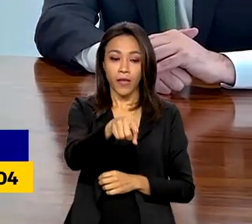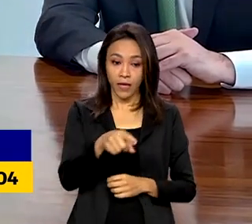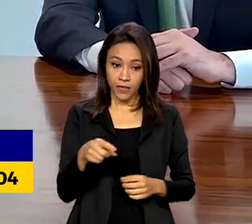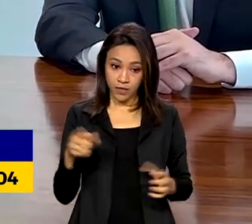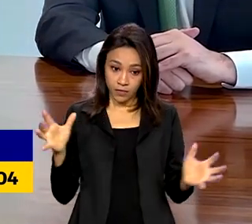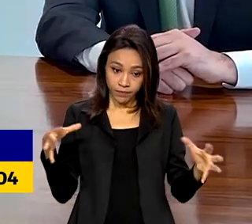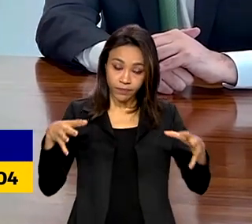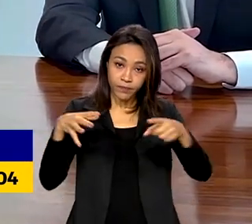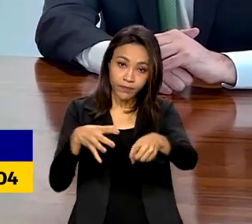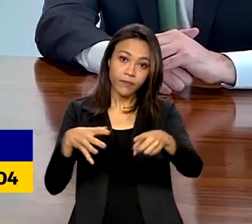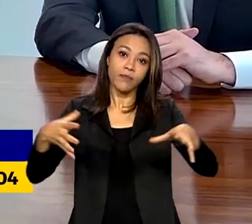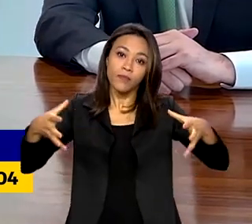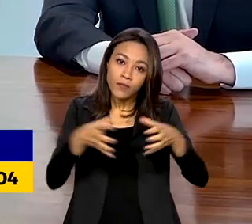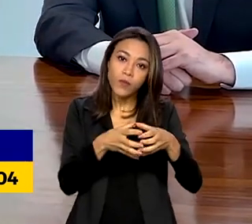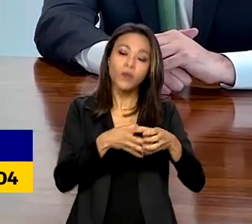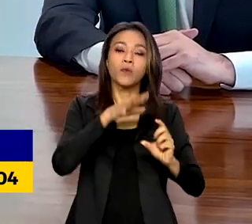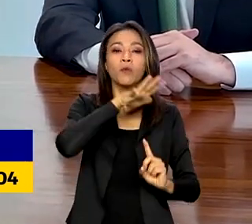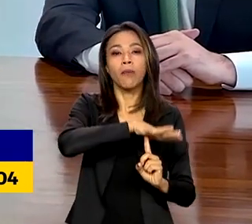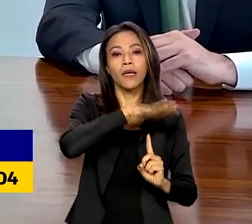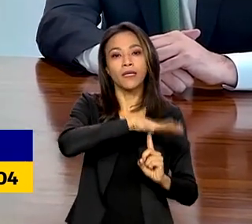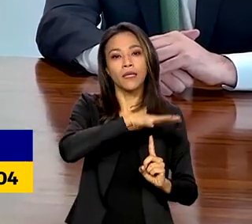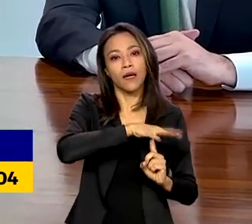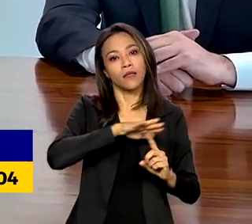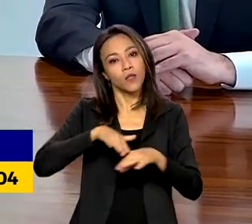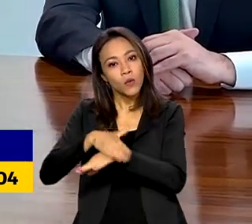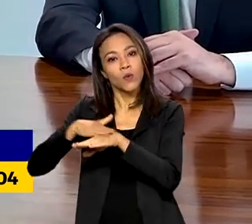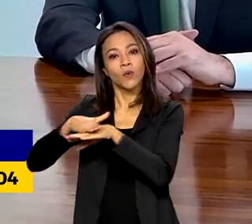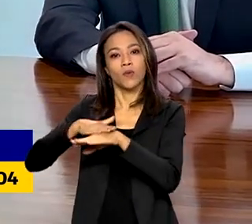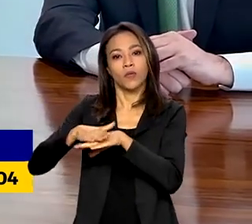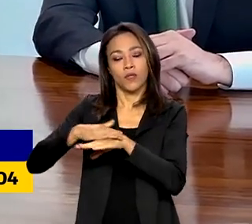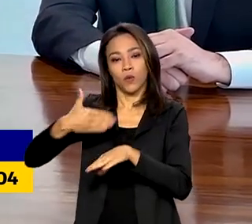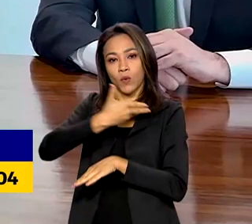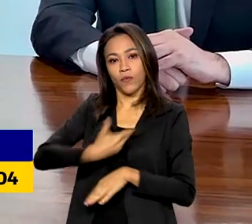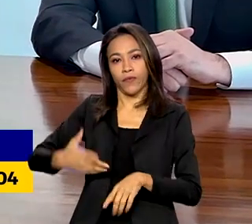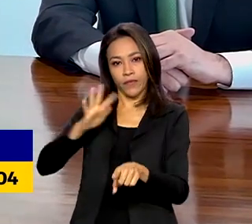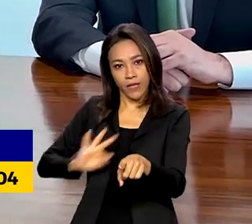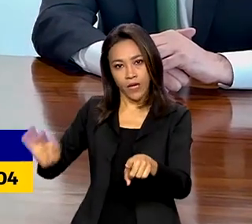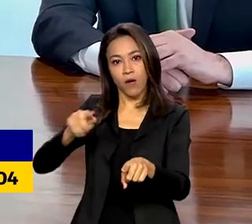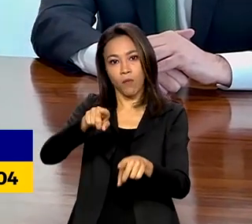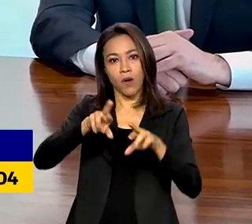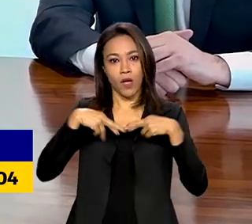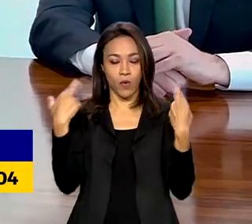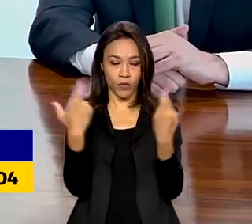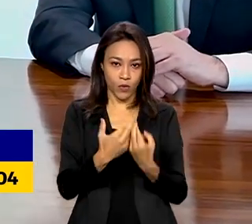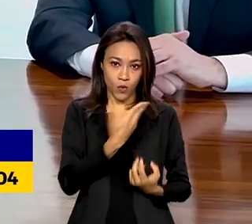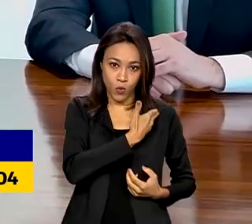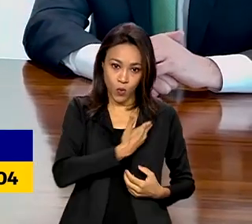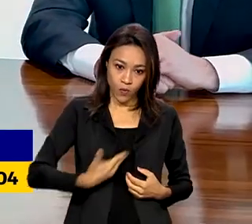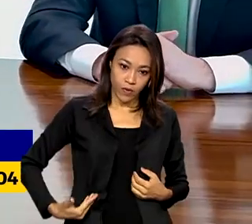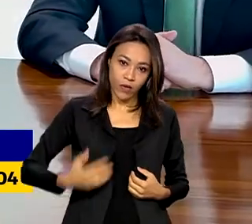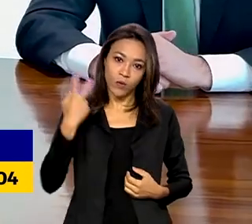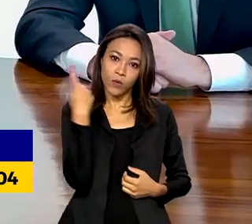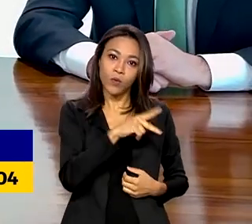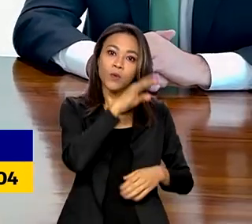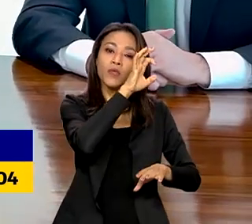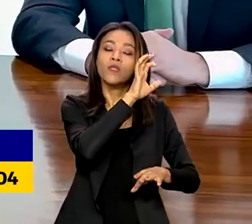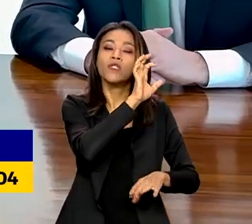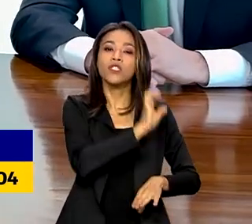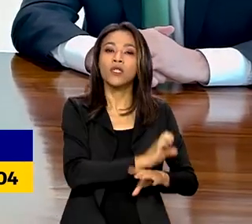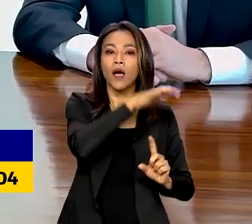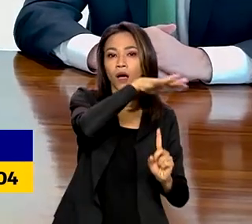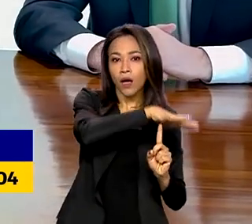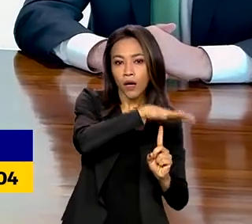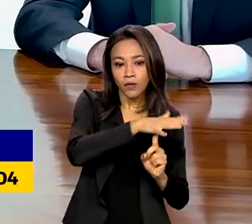rodovias estaduais do Paraná ao governo federal foi assinada durante reunião do governador do estado, Ratinho Júnior, com o ministro